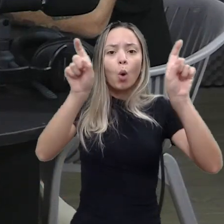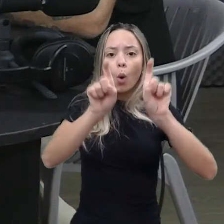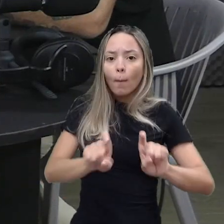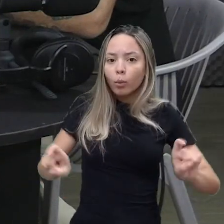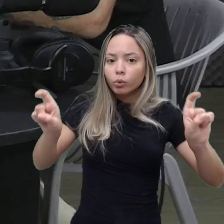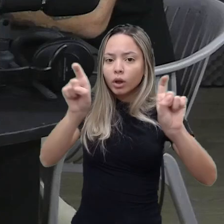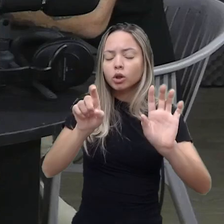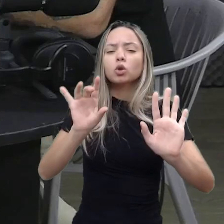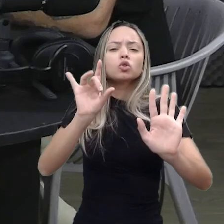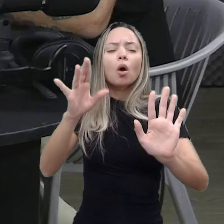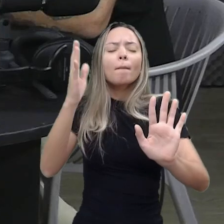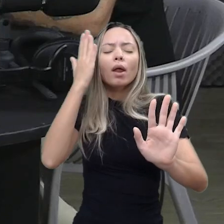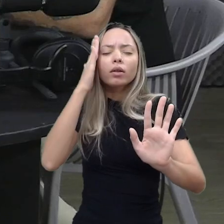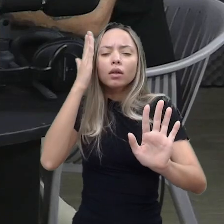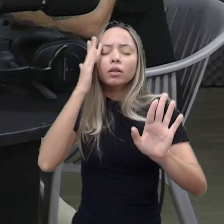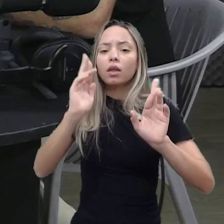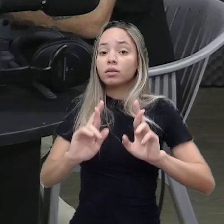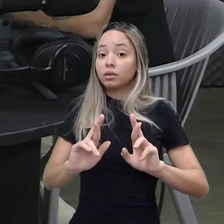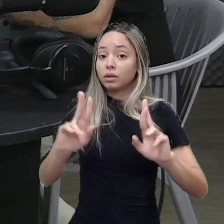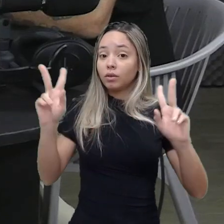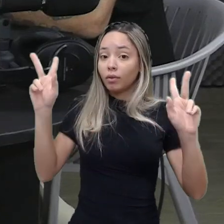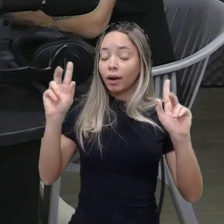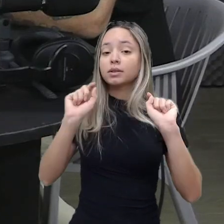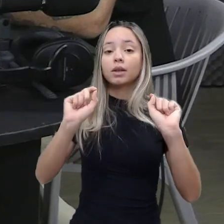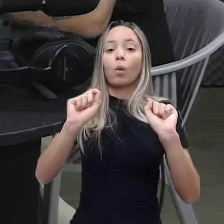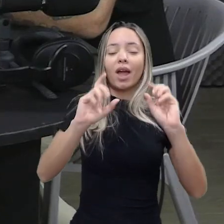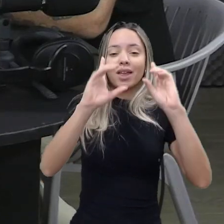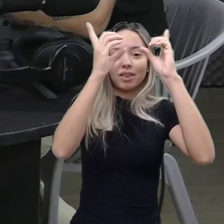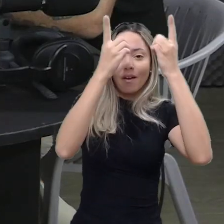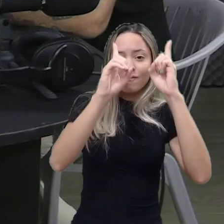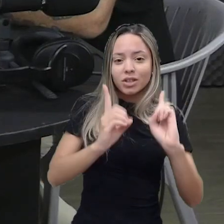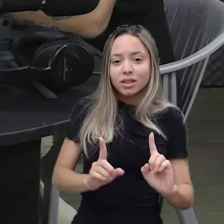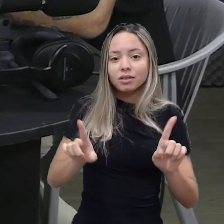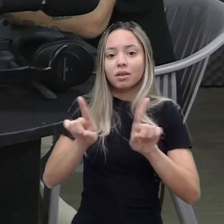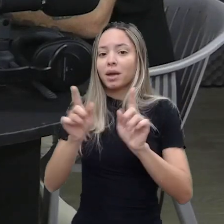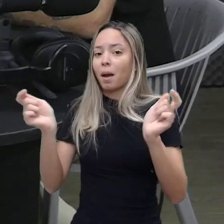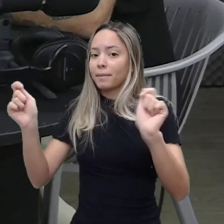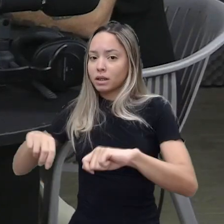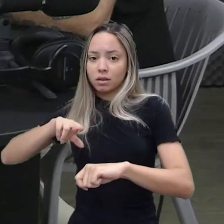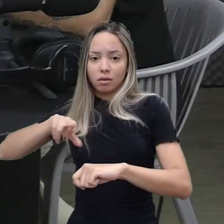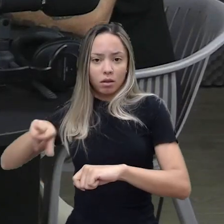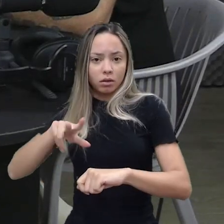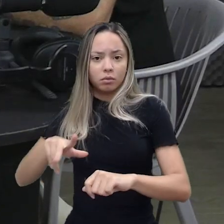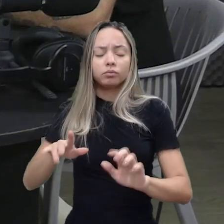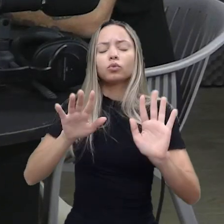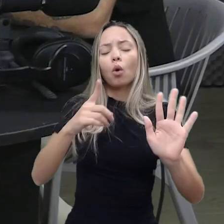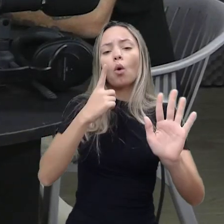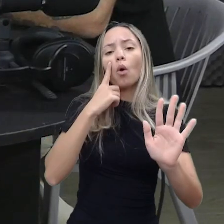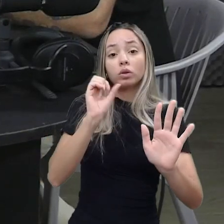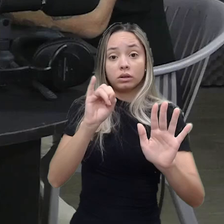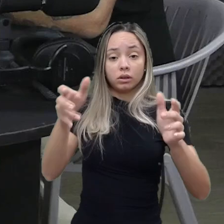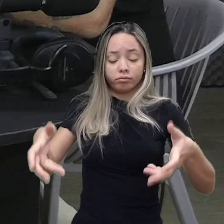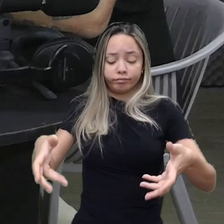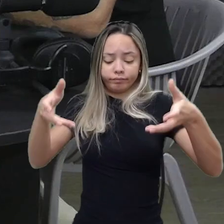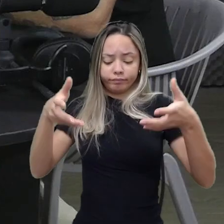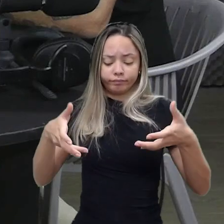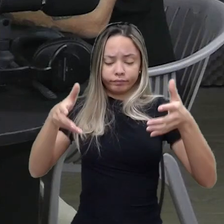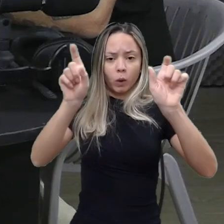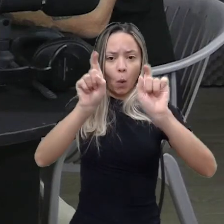entender a diferença entre a deficiência e a incapacidade, se você me der um computador,